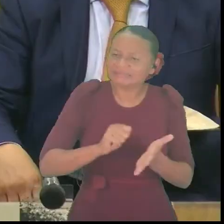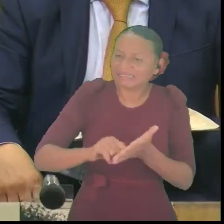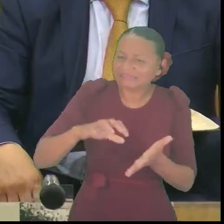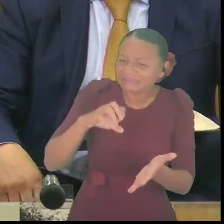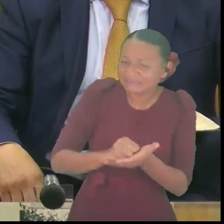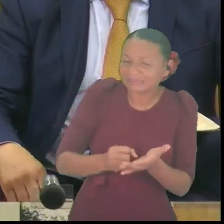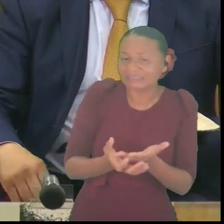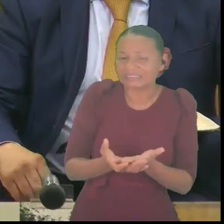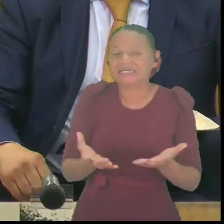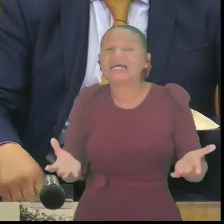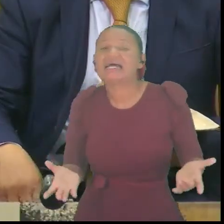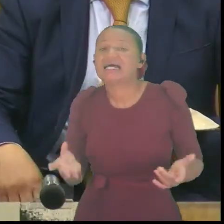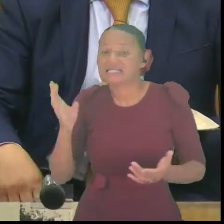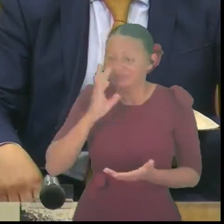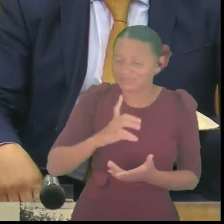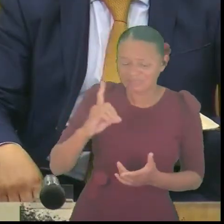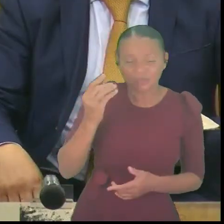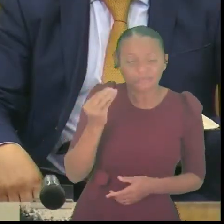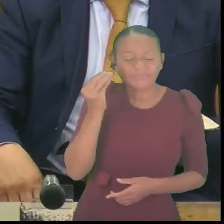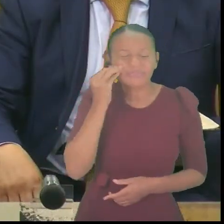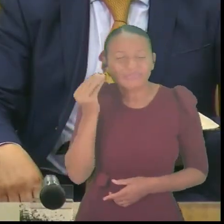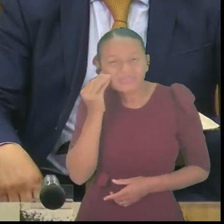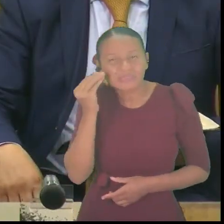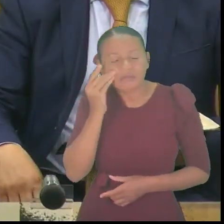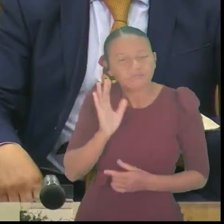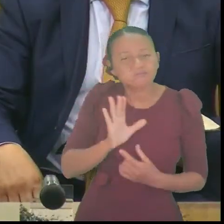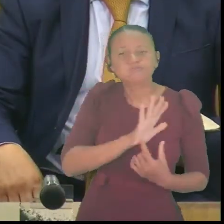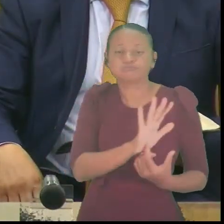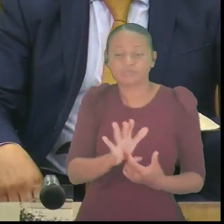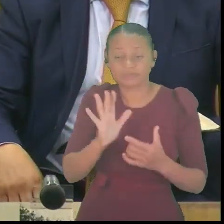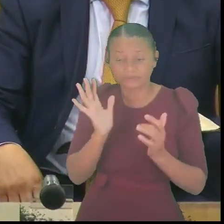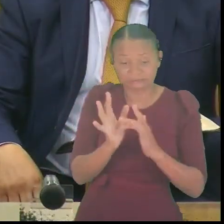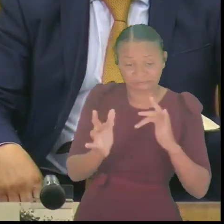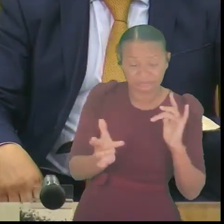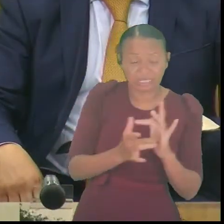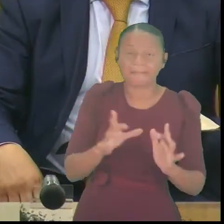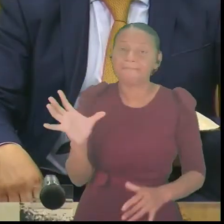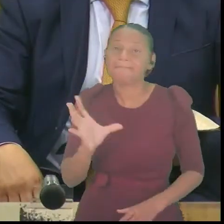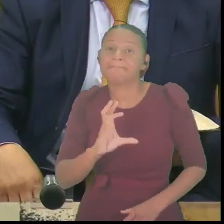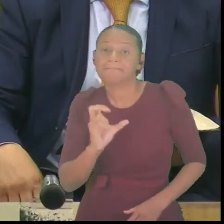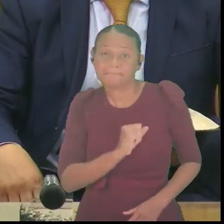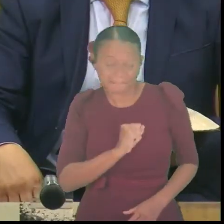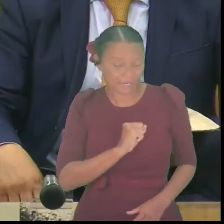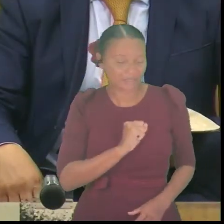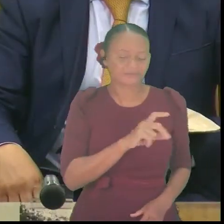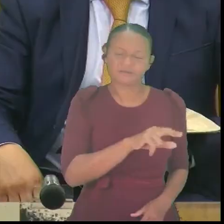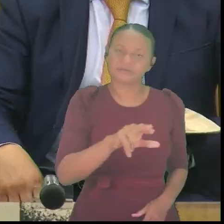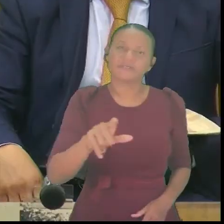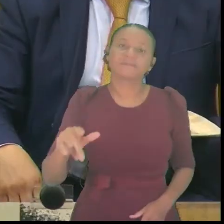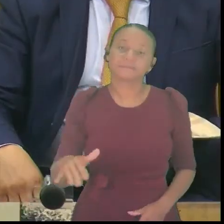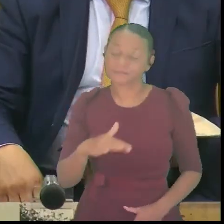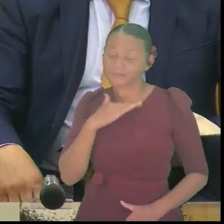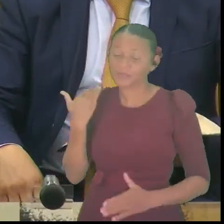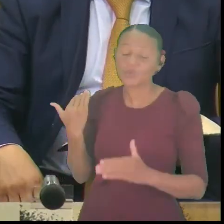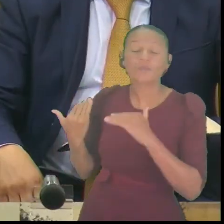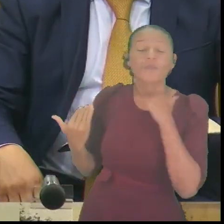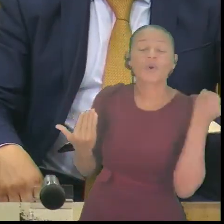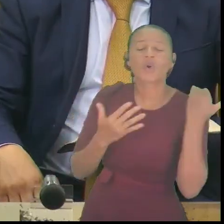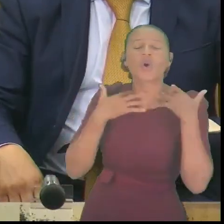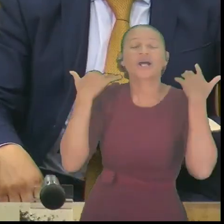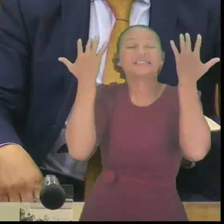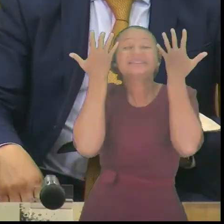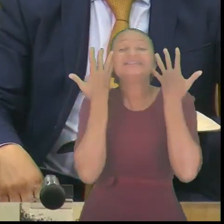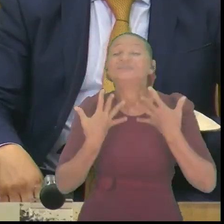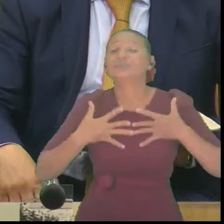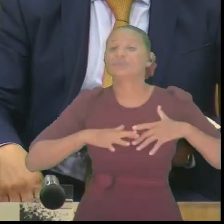aqui. É isso que Deus está tentando mostrar aqui. Jesus, queridos irmãos, em primeiro lugar, ele morreu naturalmente